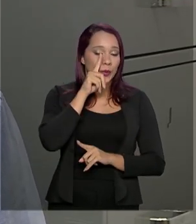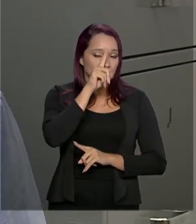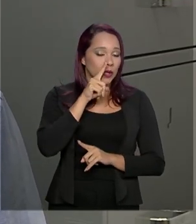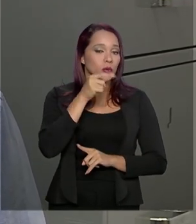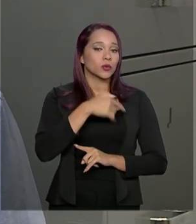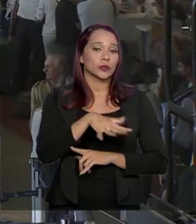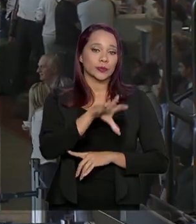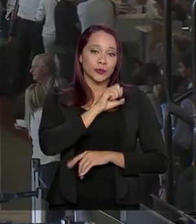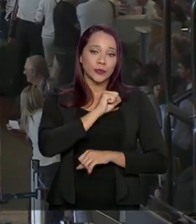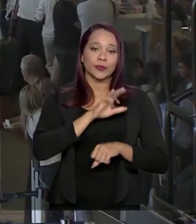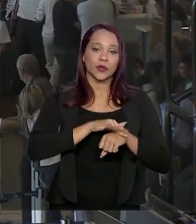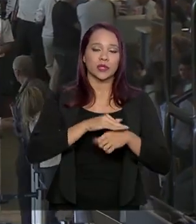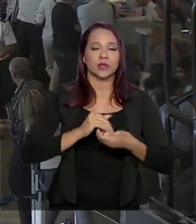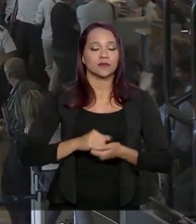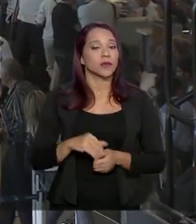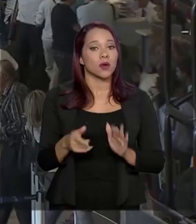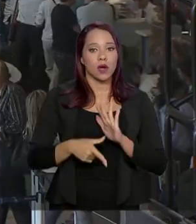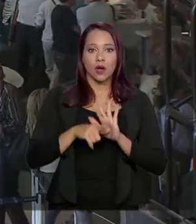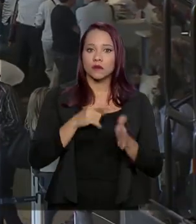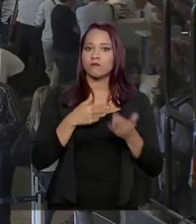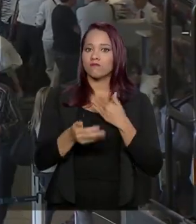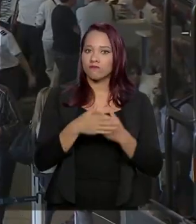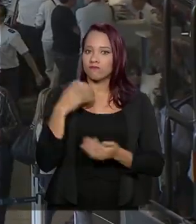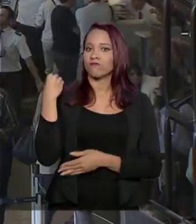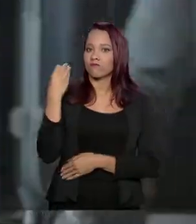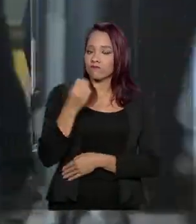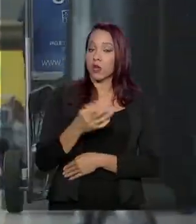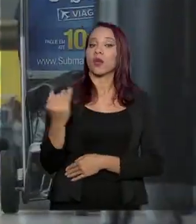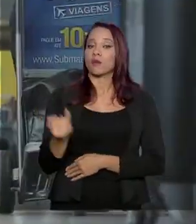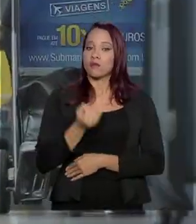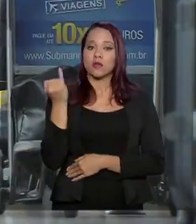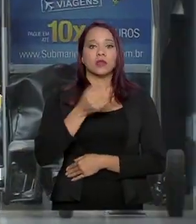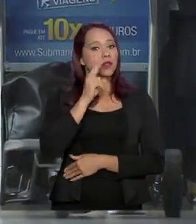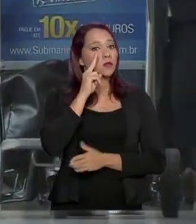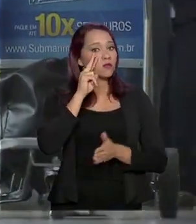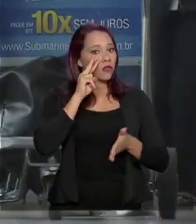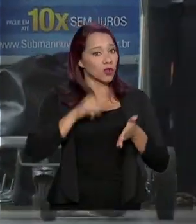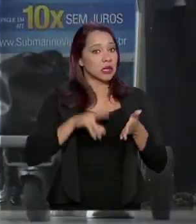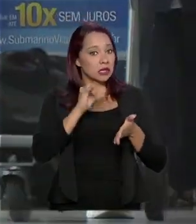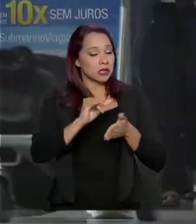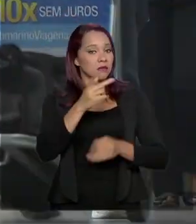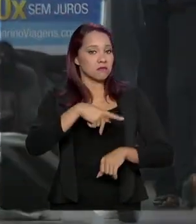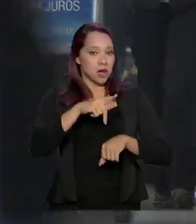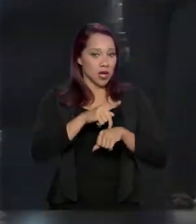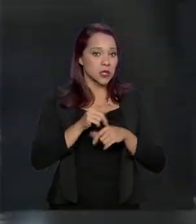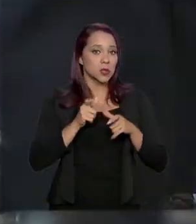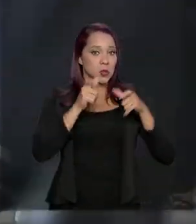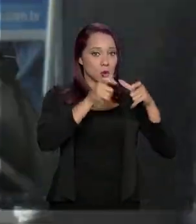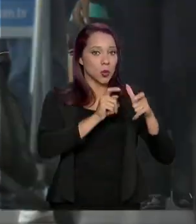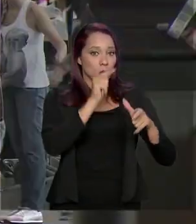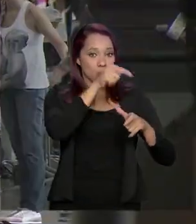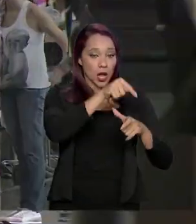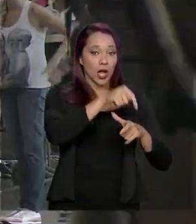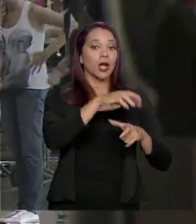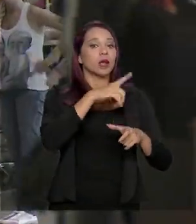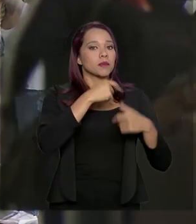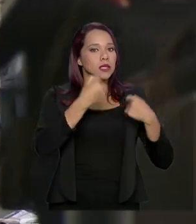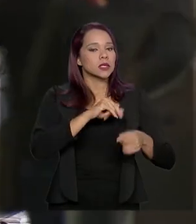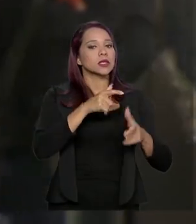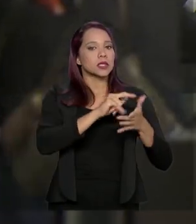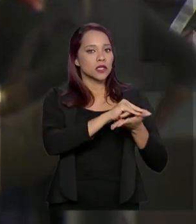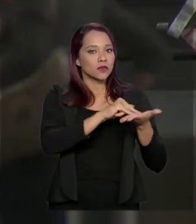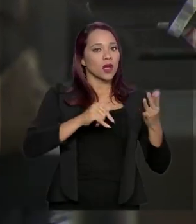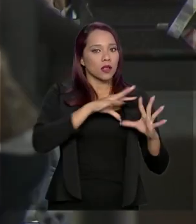deles adoecerem. Antes de qualquer viagem, é preciso conferir se o país de destino exige o certificado